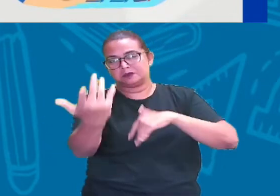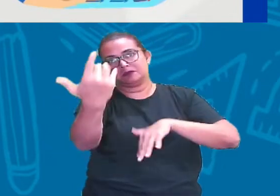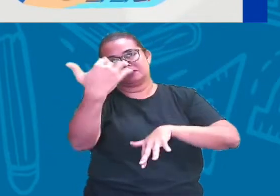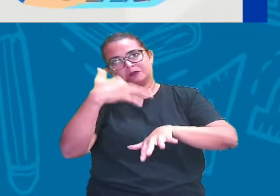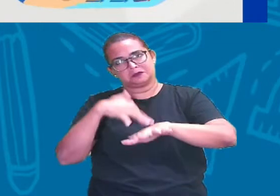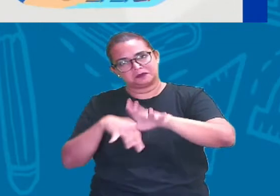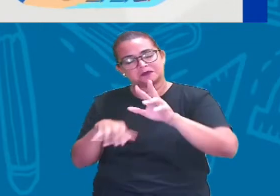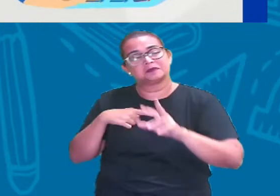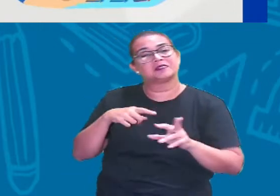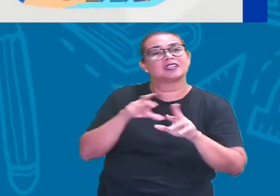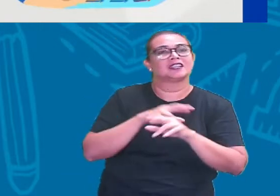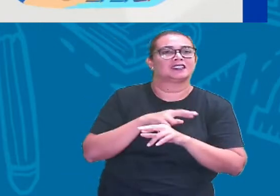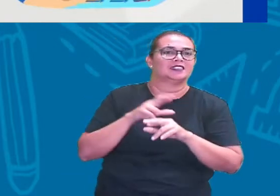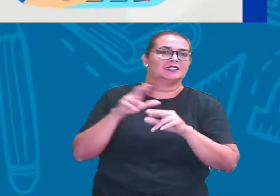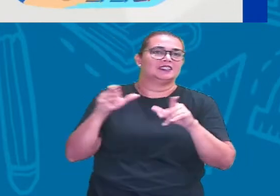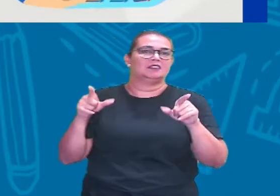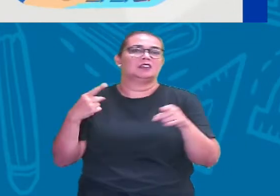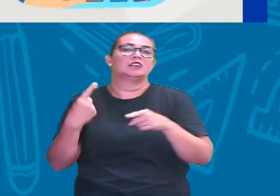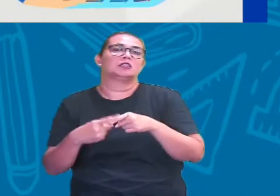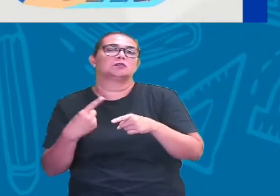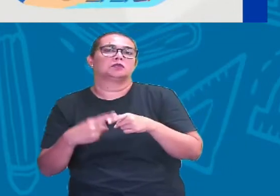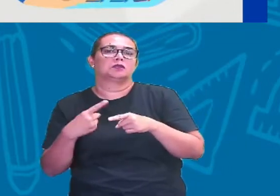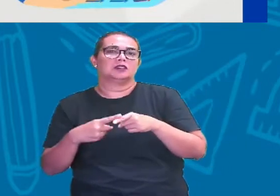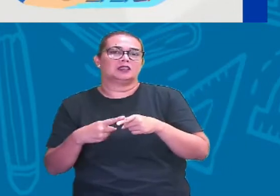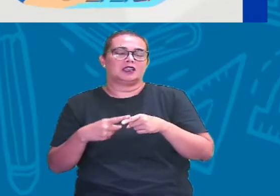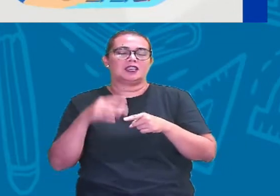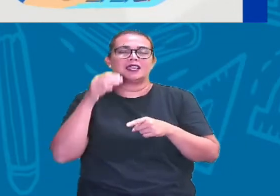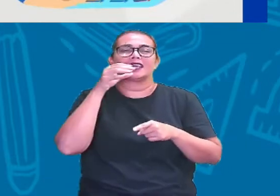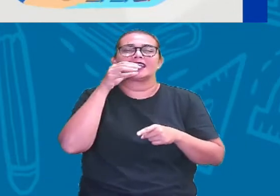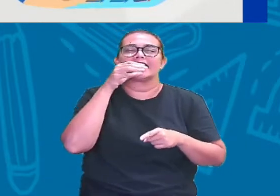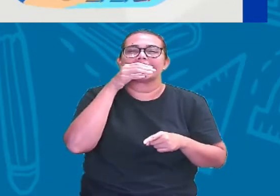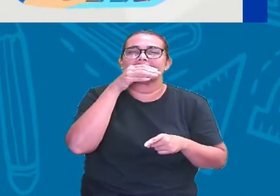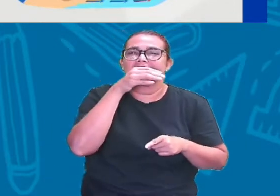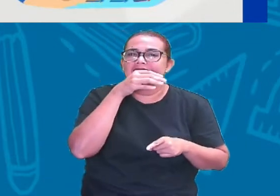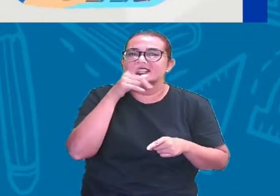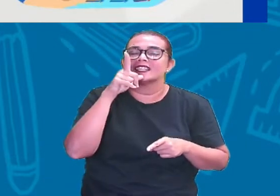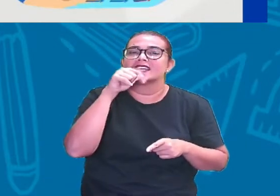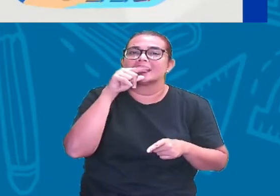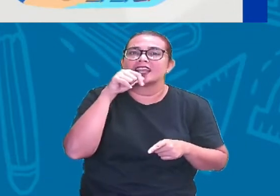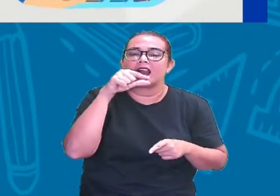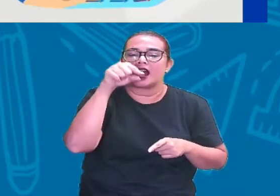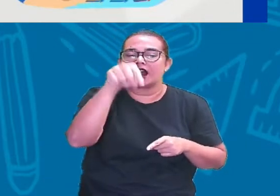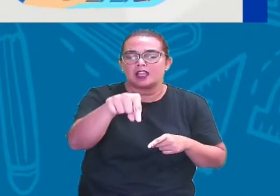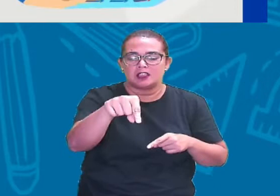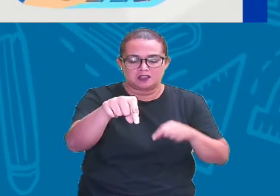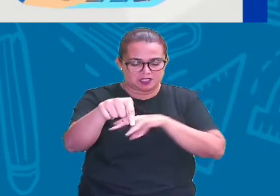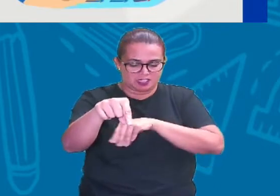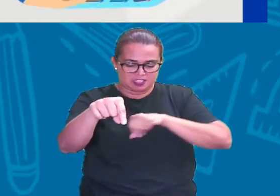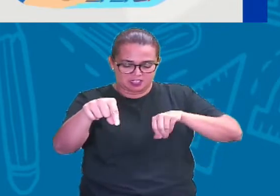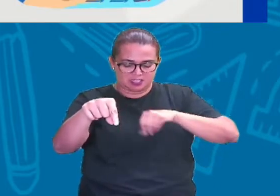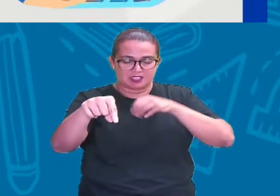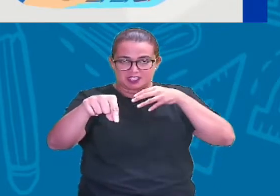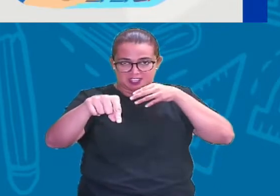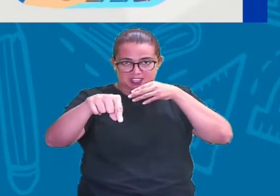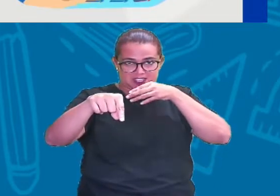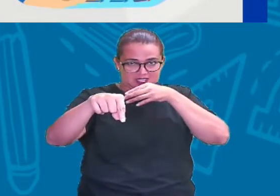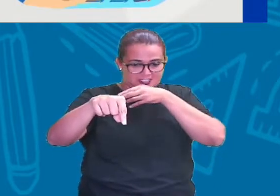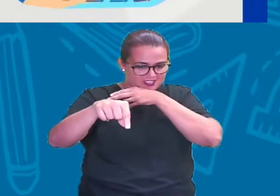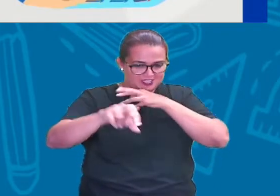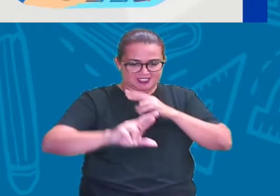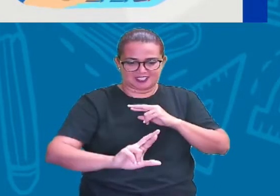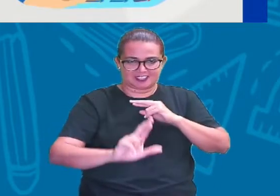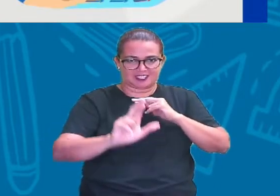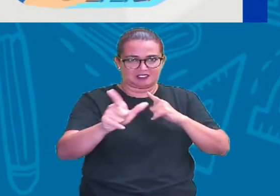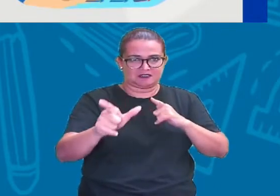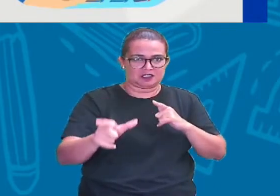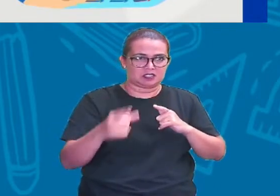o calor específico da água e da areia, com um fenômeno chamado de quê? Convecção. Olha, no dia aqui,